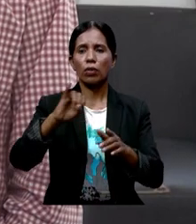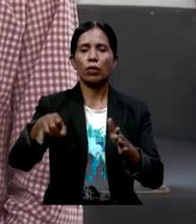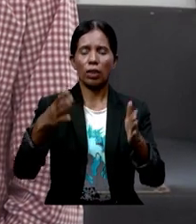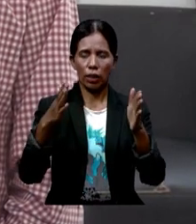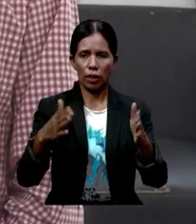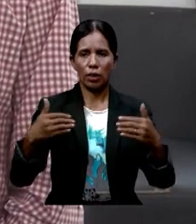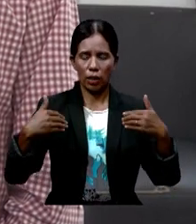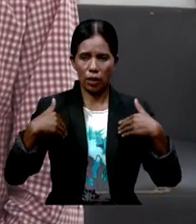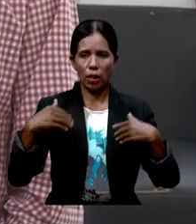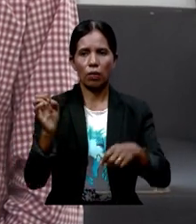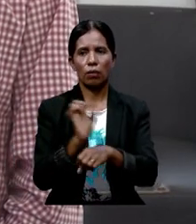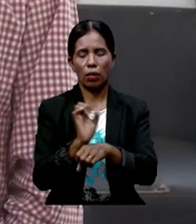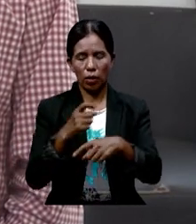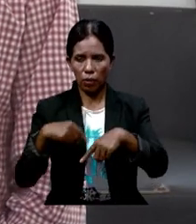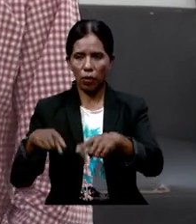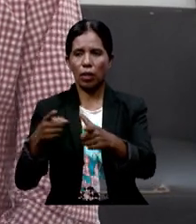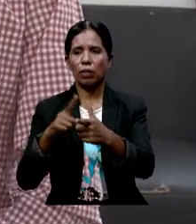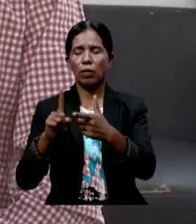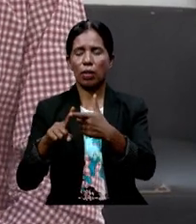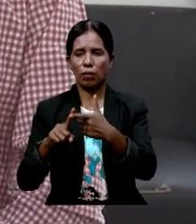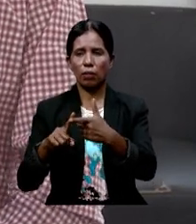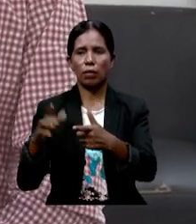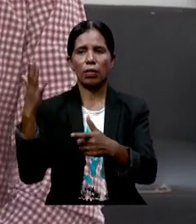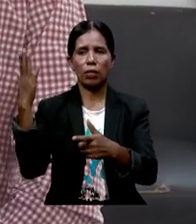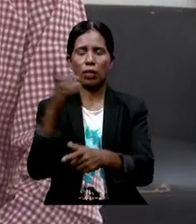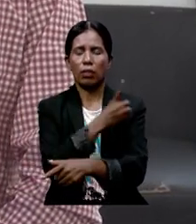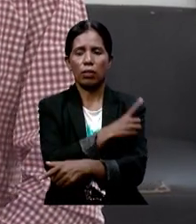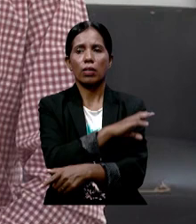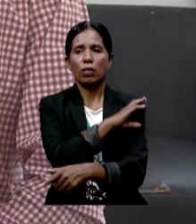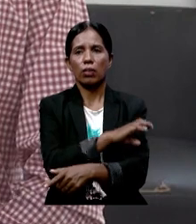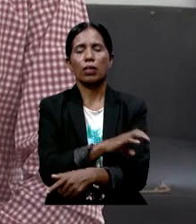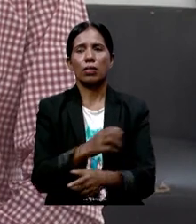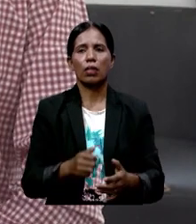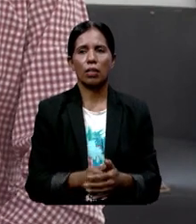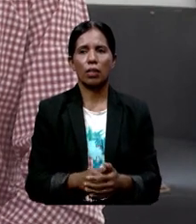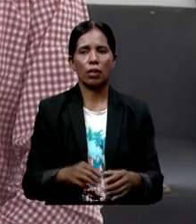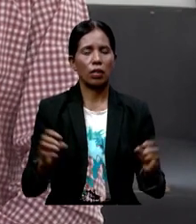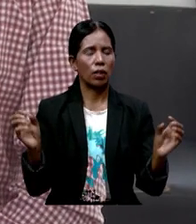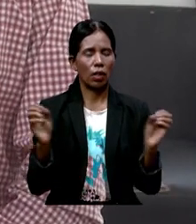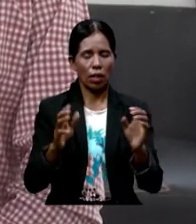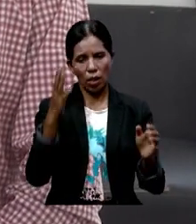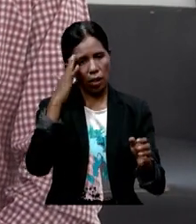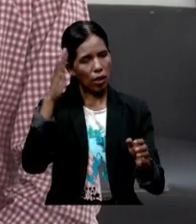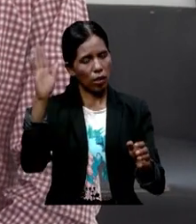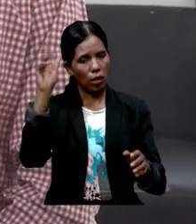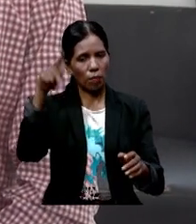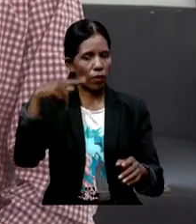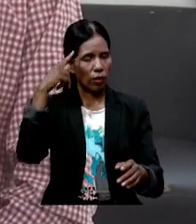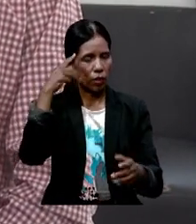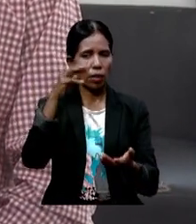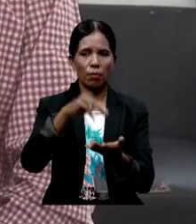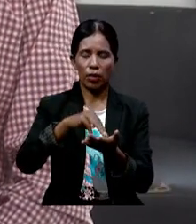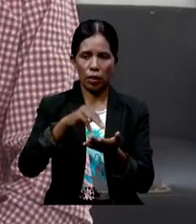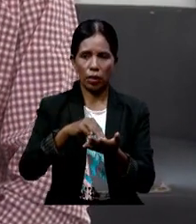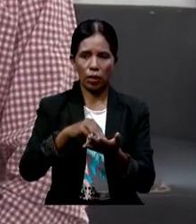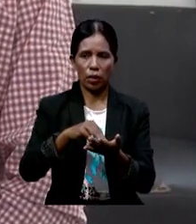iha ekonomia depois ne halu cobertura fali iha defesa no segurança antau ne la dun inteira politika o materia ne be